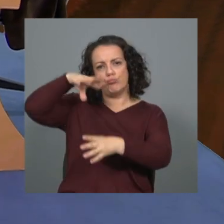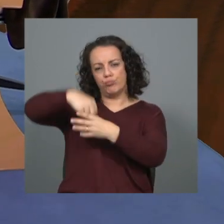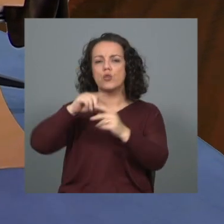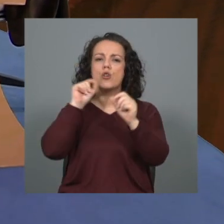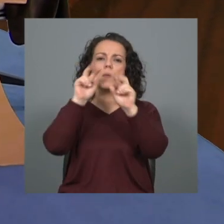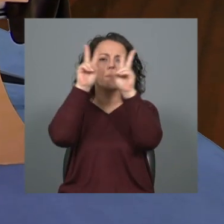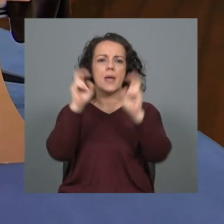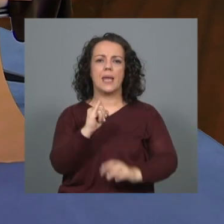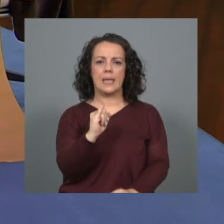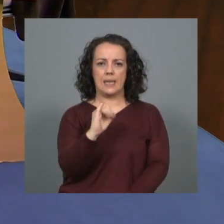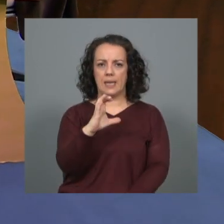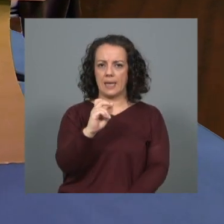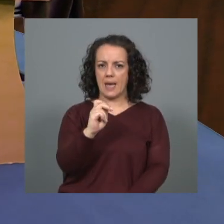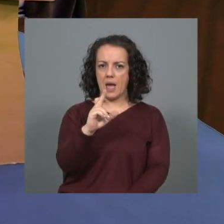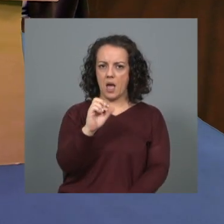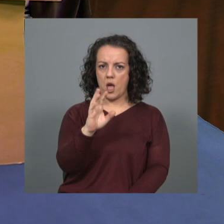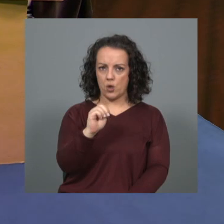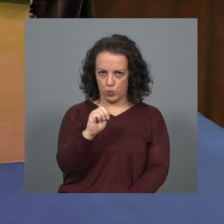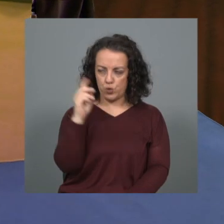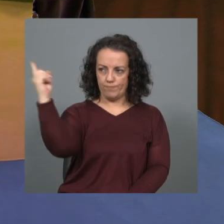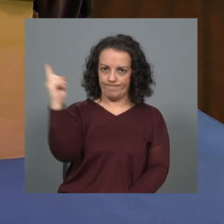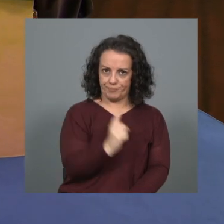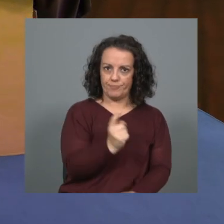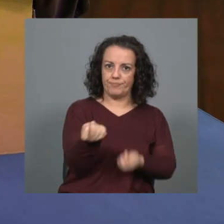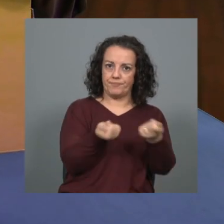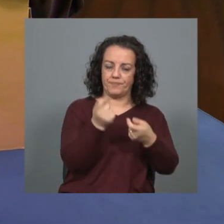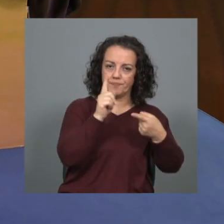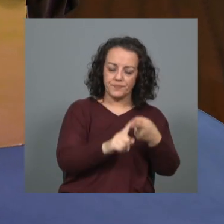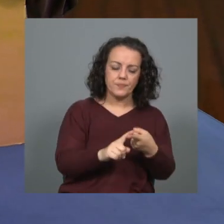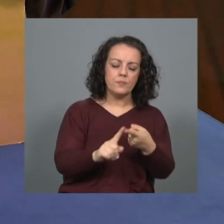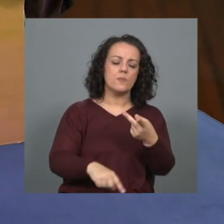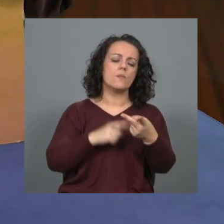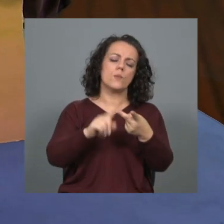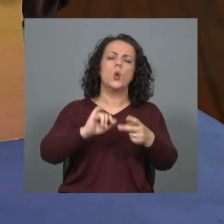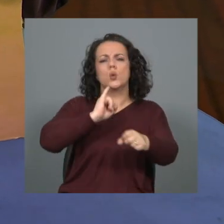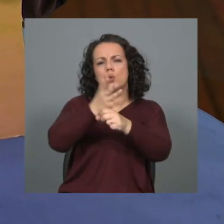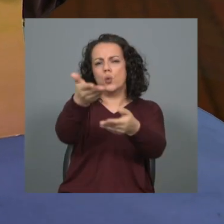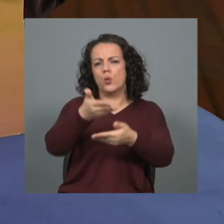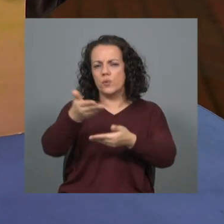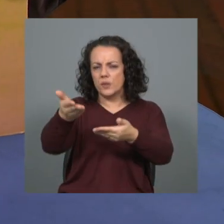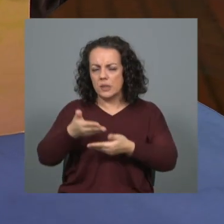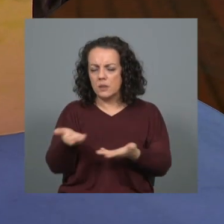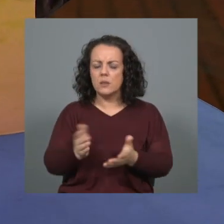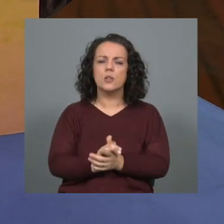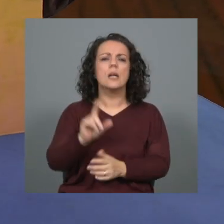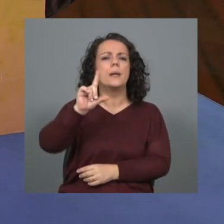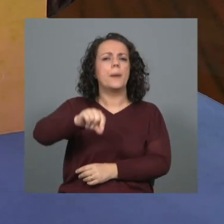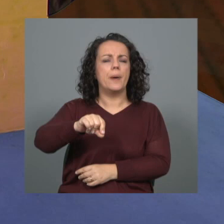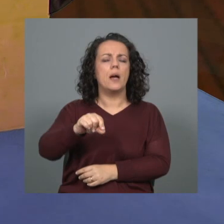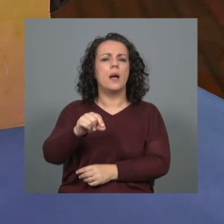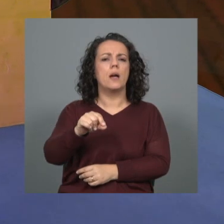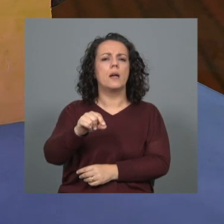na qual fazemos parte, e temos depois, portanto, outros intervenientes. Temos também a colaboração